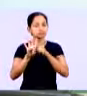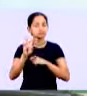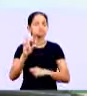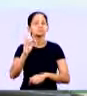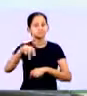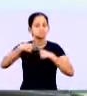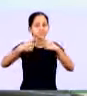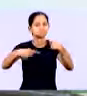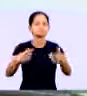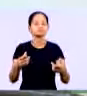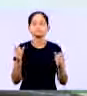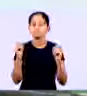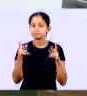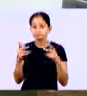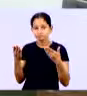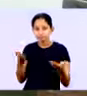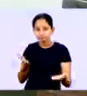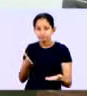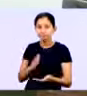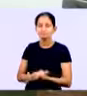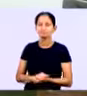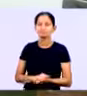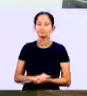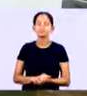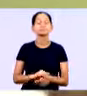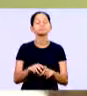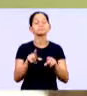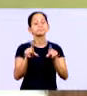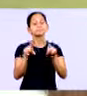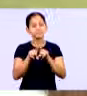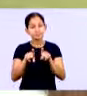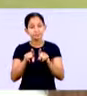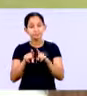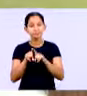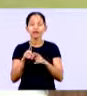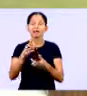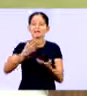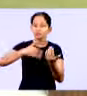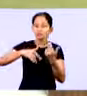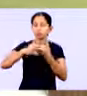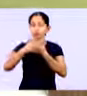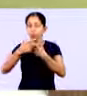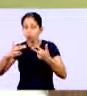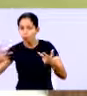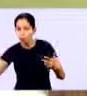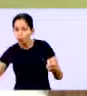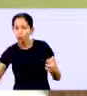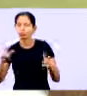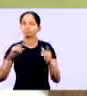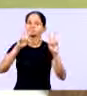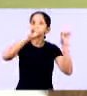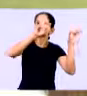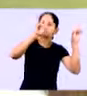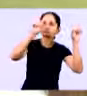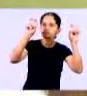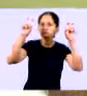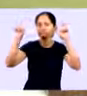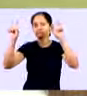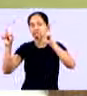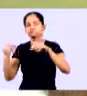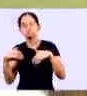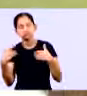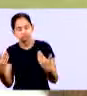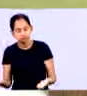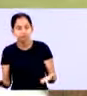todo. Não é isso, professor? Exatamente. E essas ferramentas de orçamento, principalmente o orçamento de vendas, que ele é a primeira etapa,